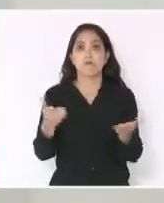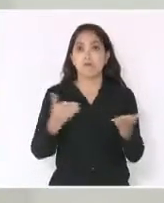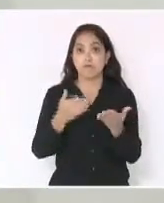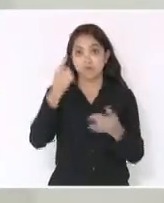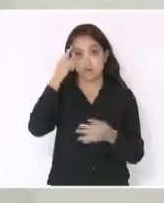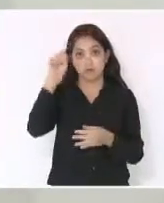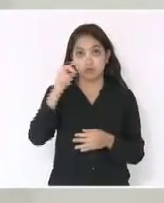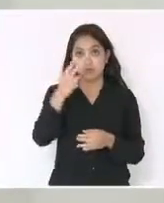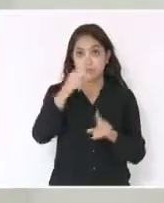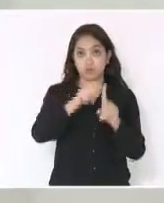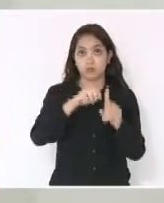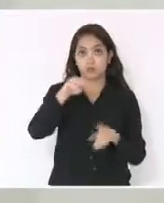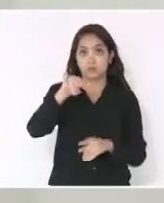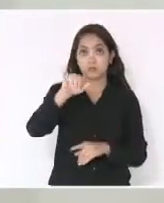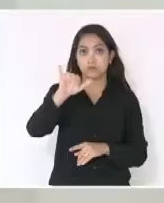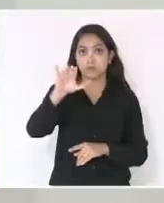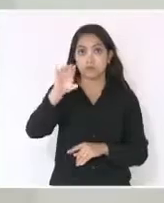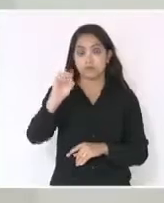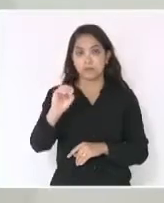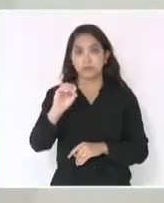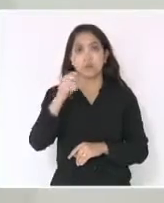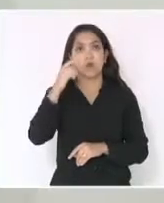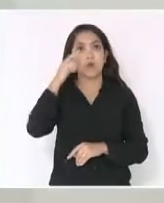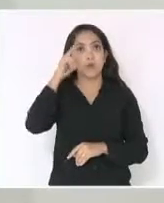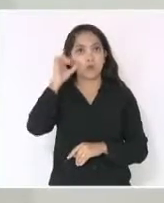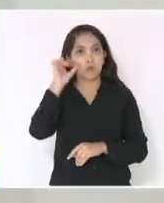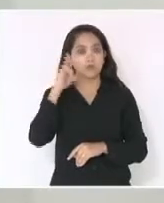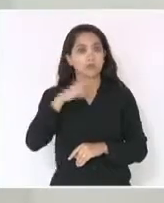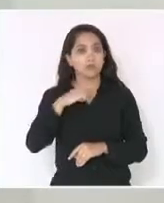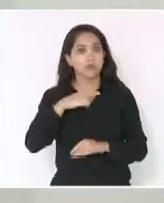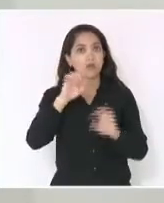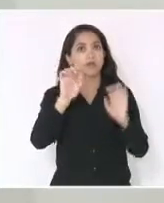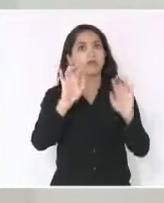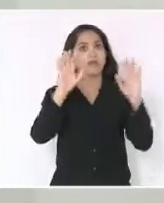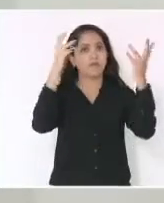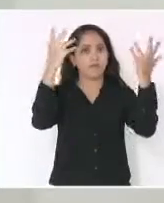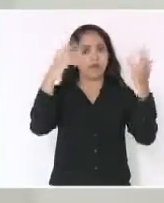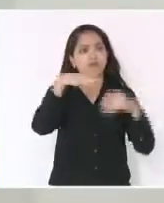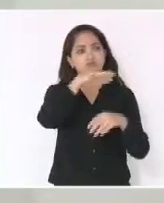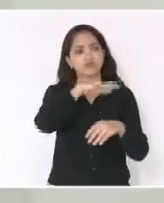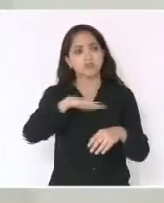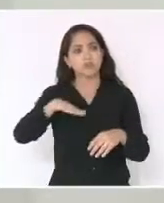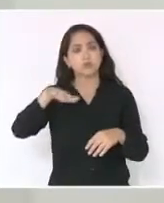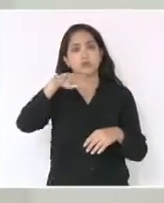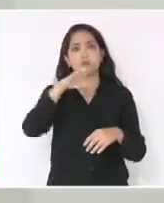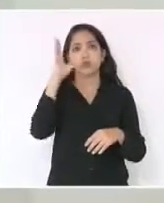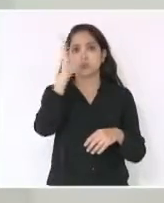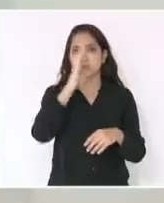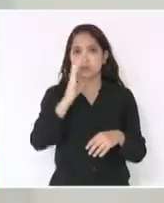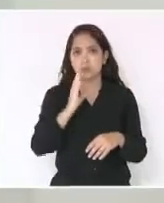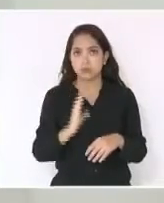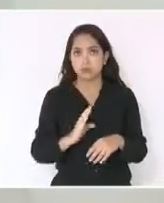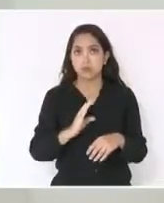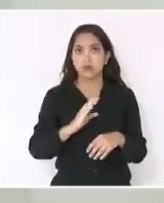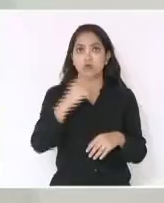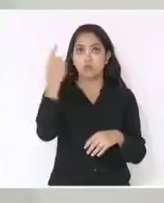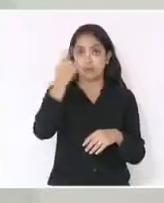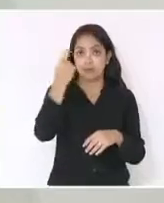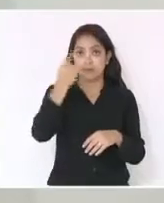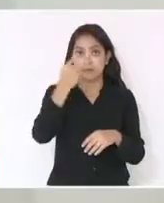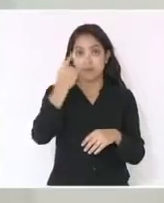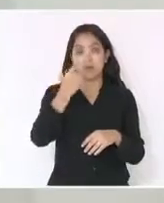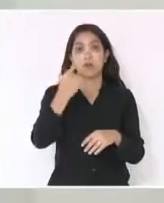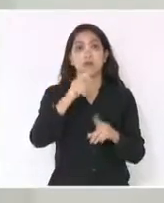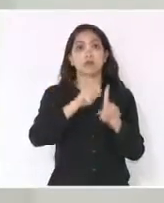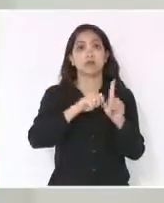de maio onde nós tivemos eventos em todo brasil relacionado ao 1º de maio um